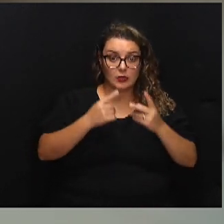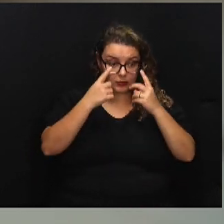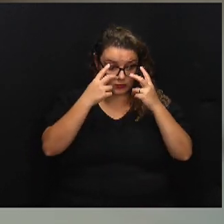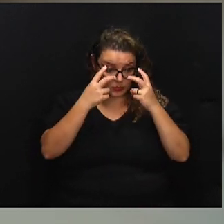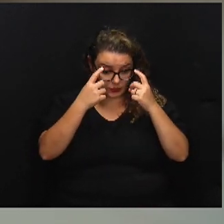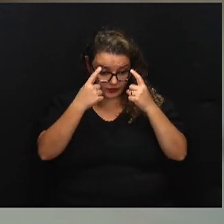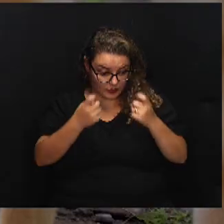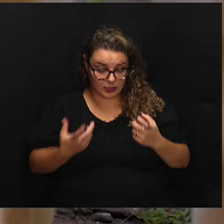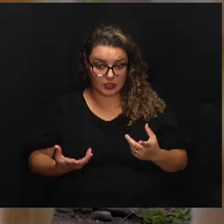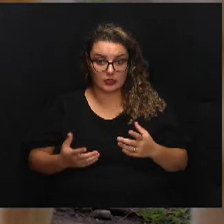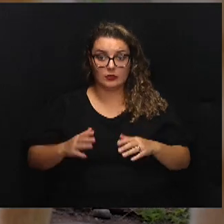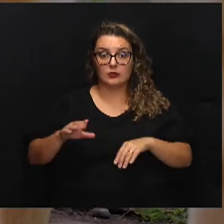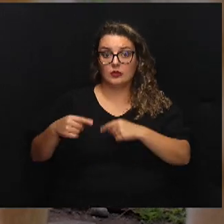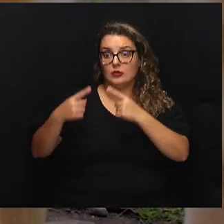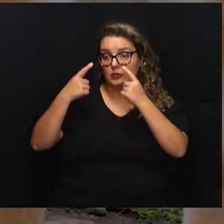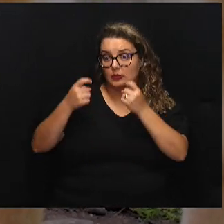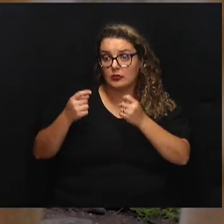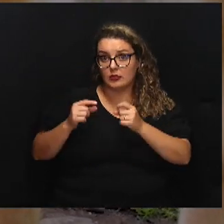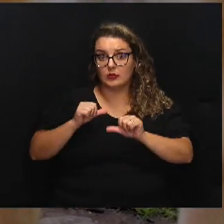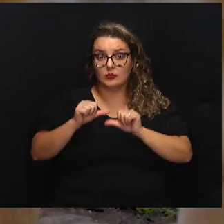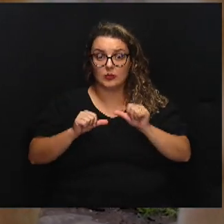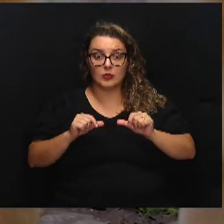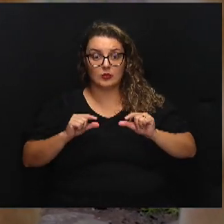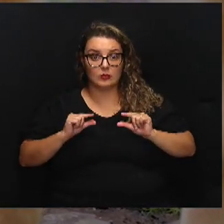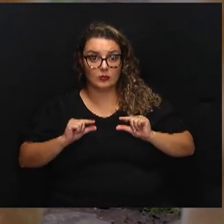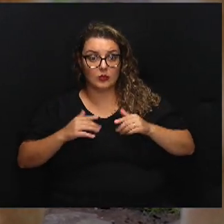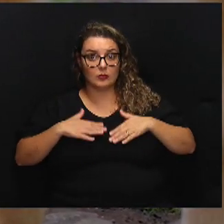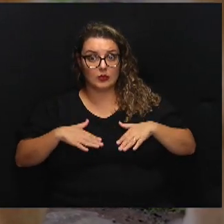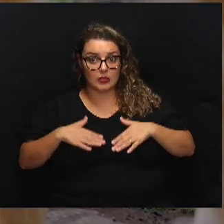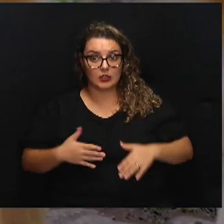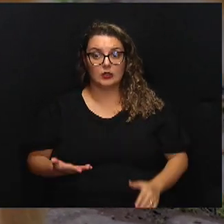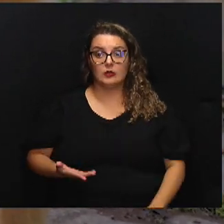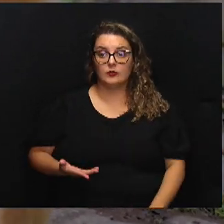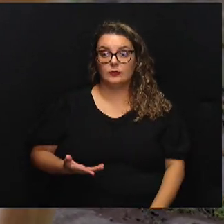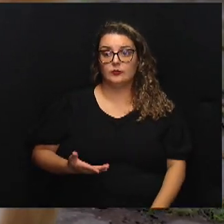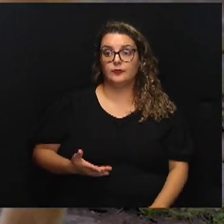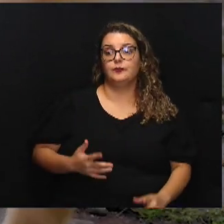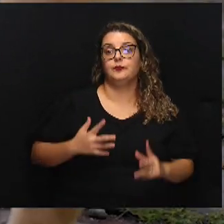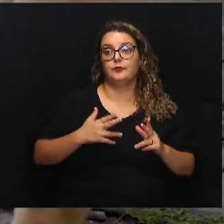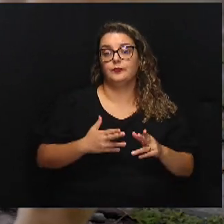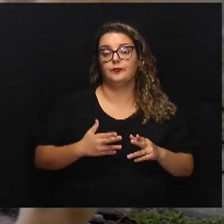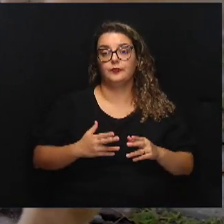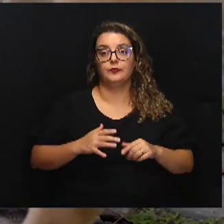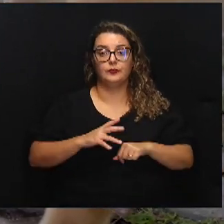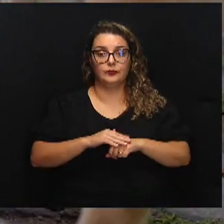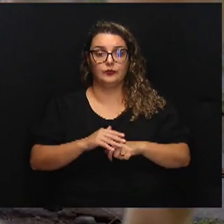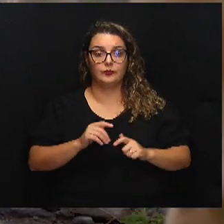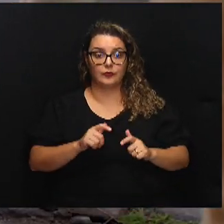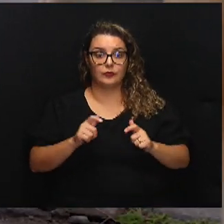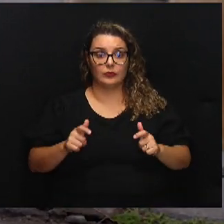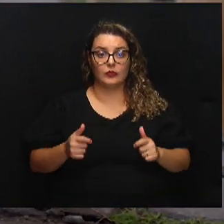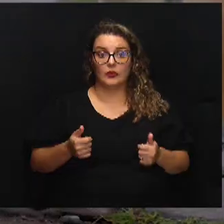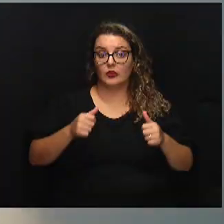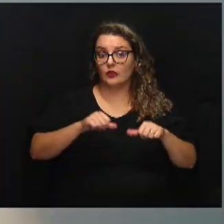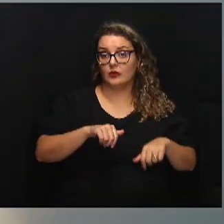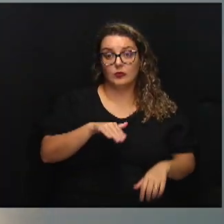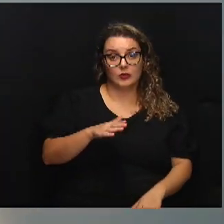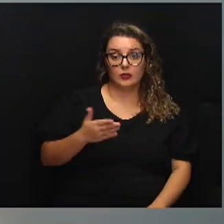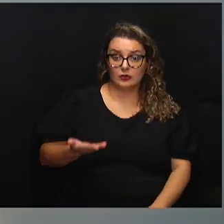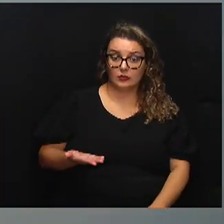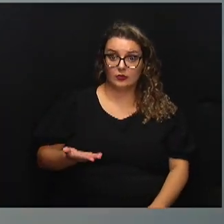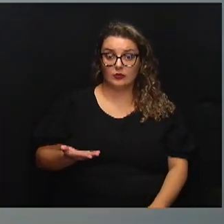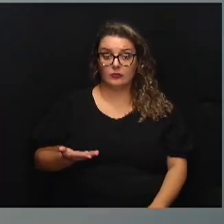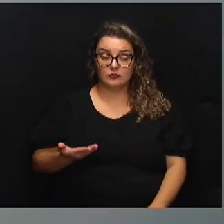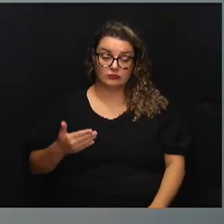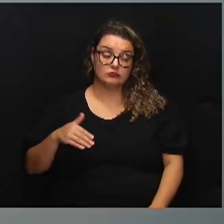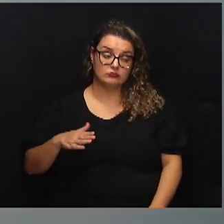fica mais calmo, então tem uma alteração de comportamento. E conforme a doença progride, isso vai piorando, né? Eles vão ficando